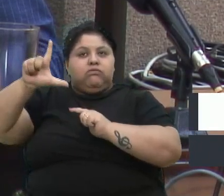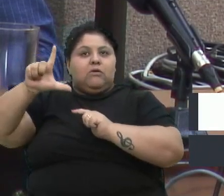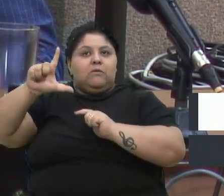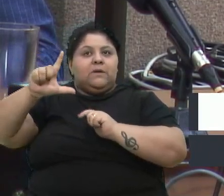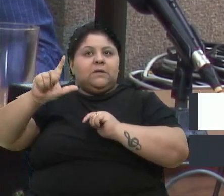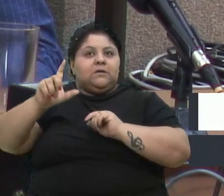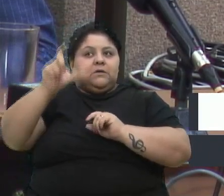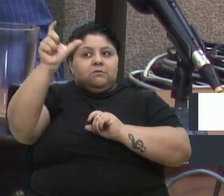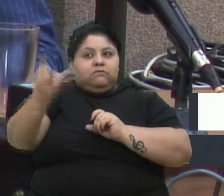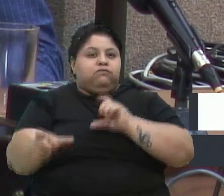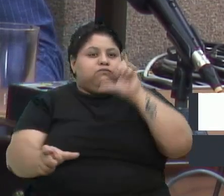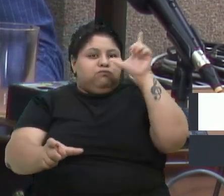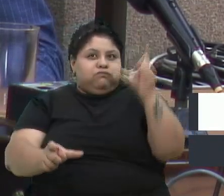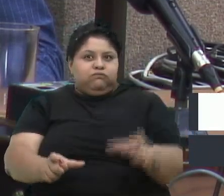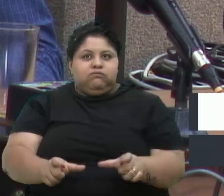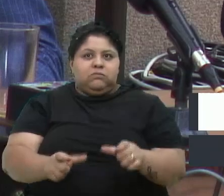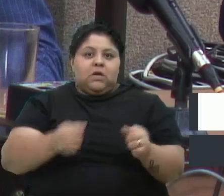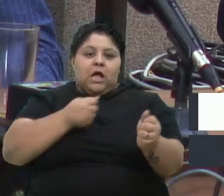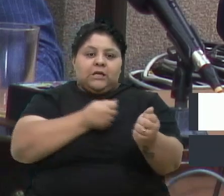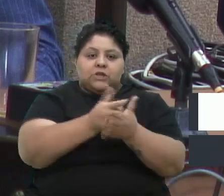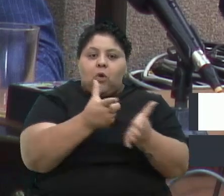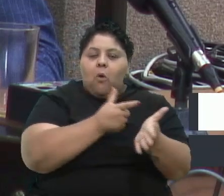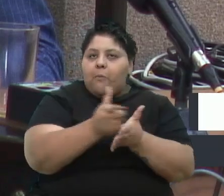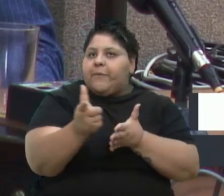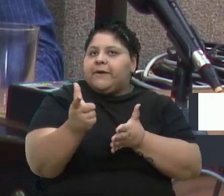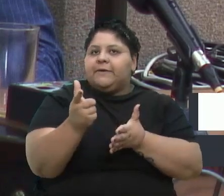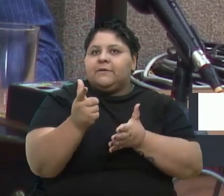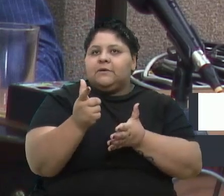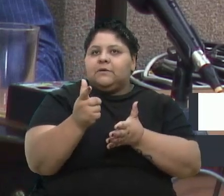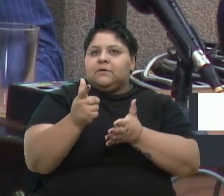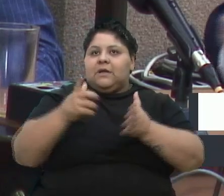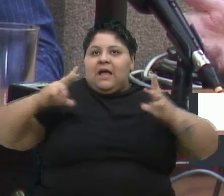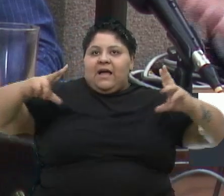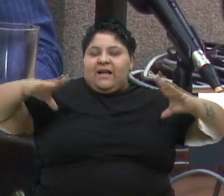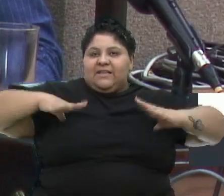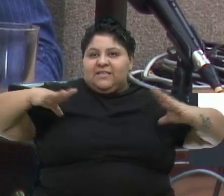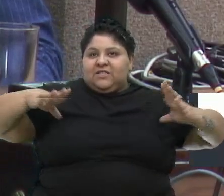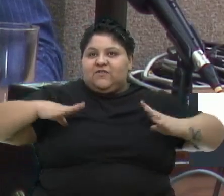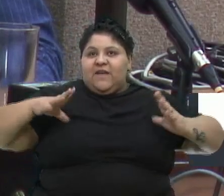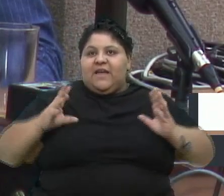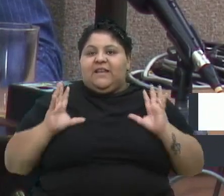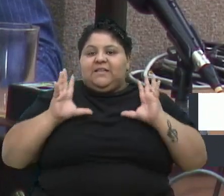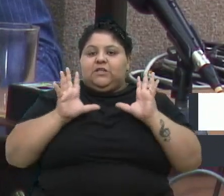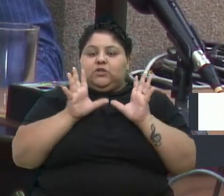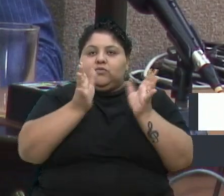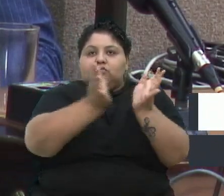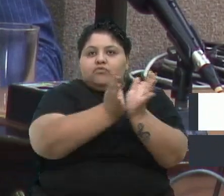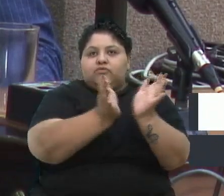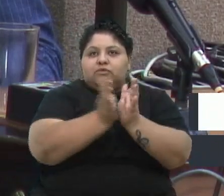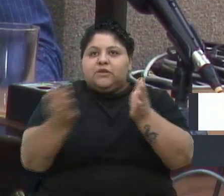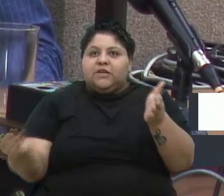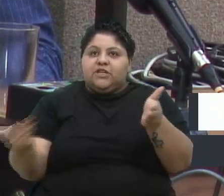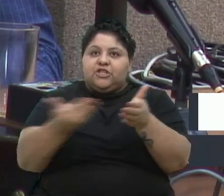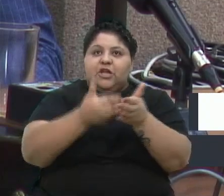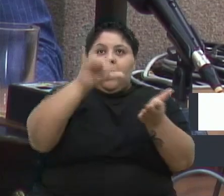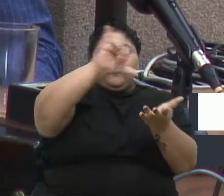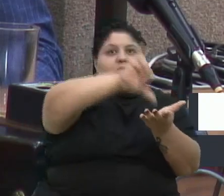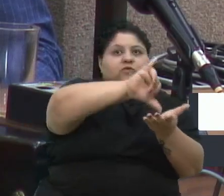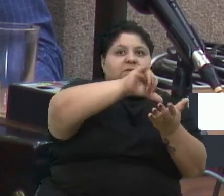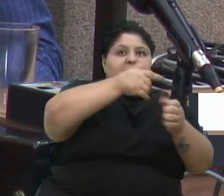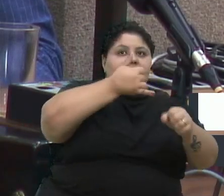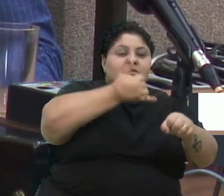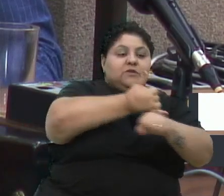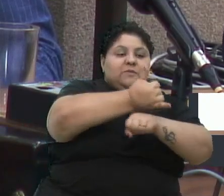pessoas, as compras, as férias coletivas, e aí vem para os centros metalúrgicos, as famílias, as pessoas